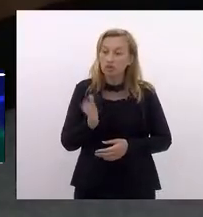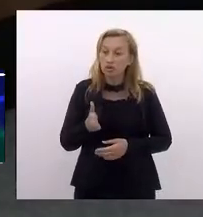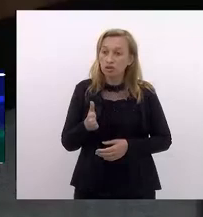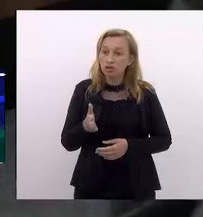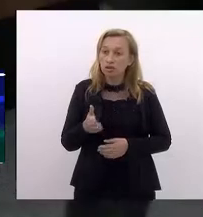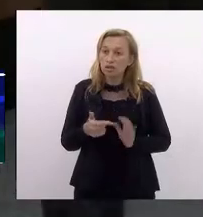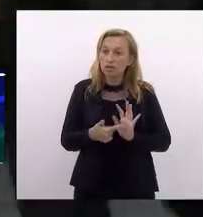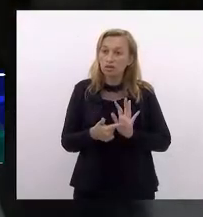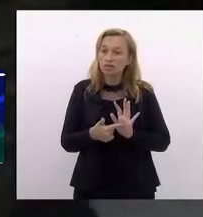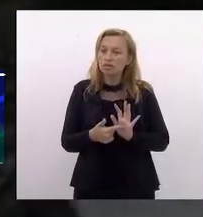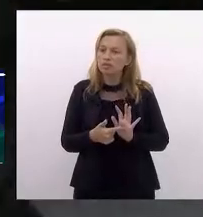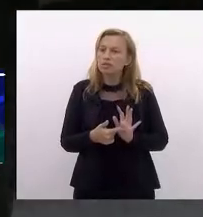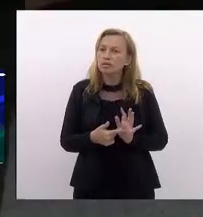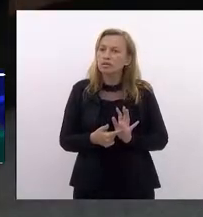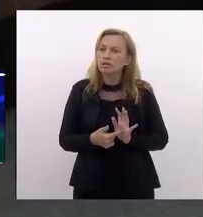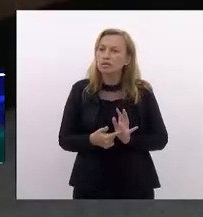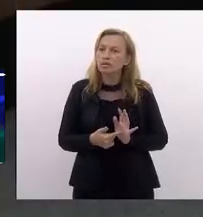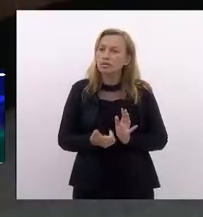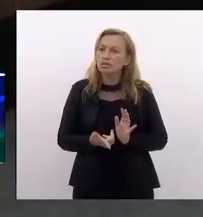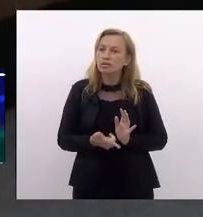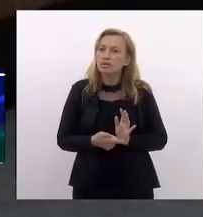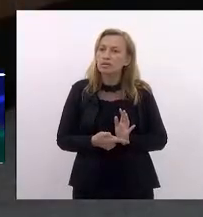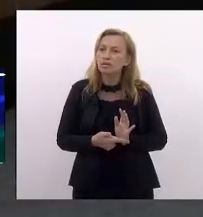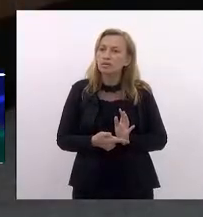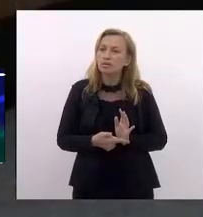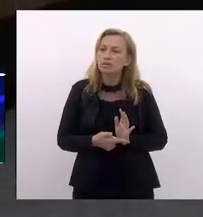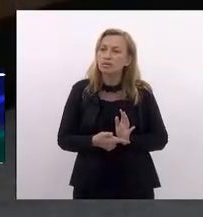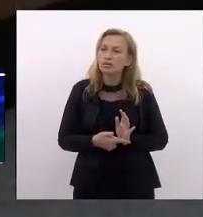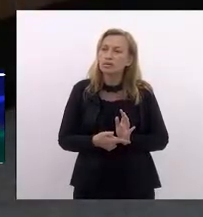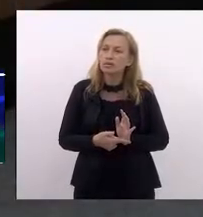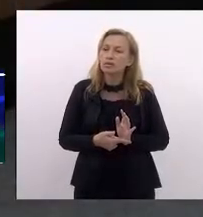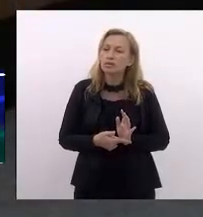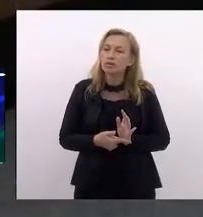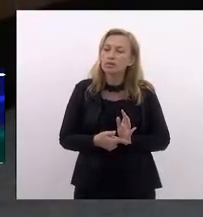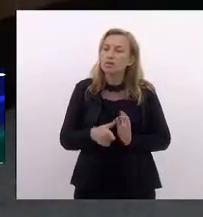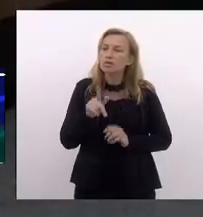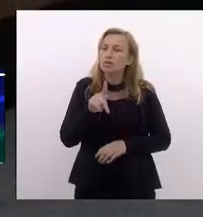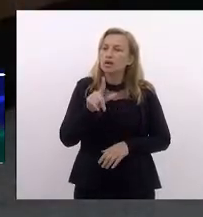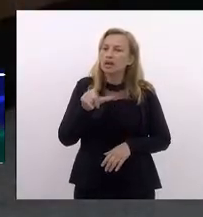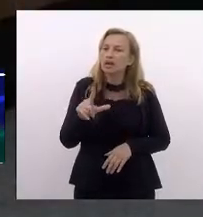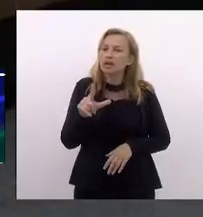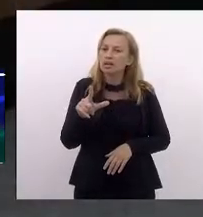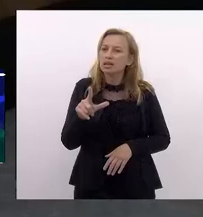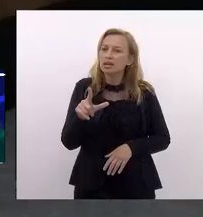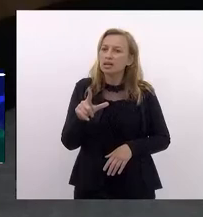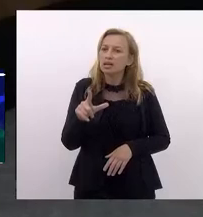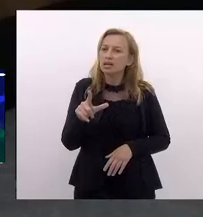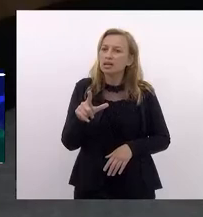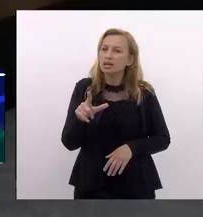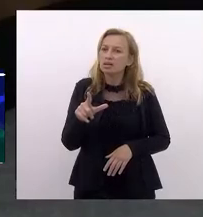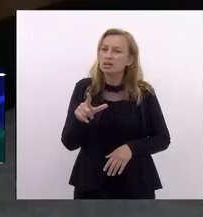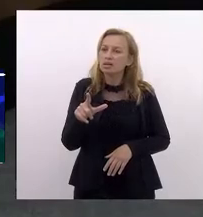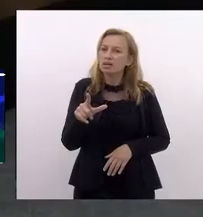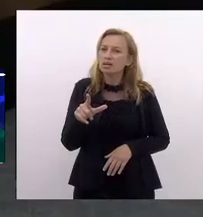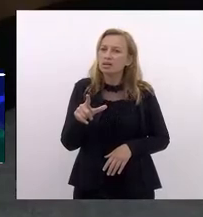já estão aqui o que o pele e